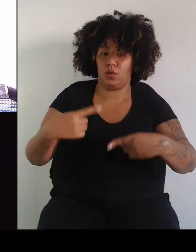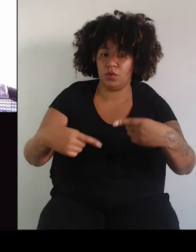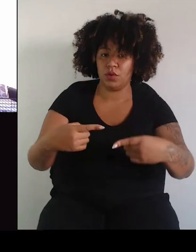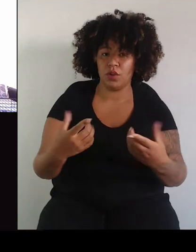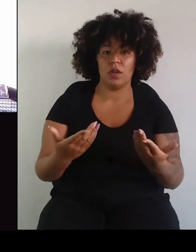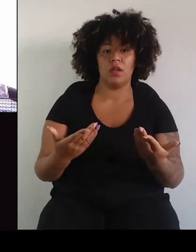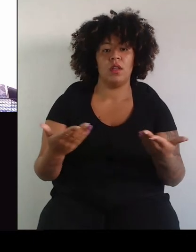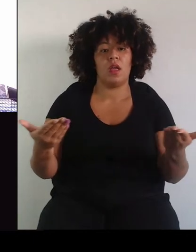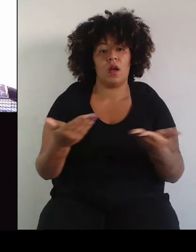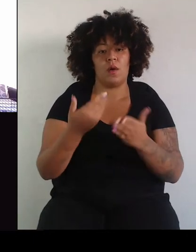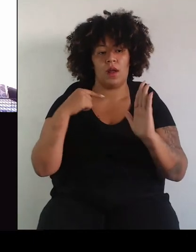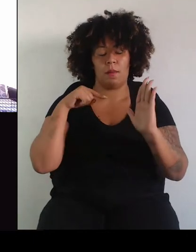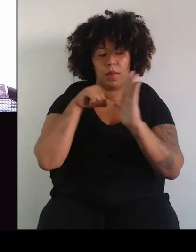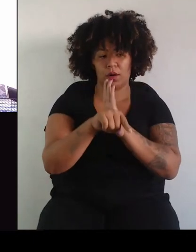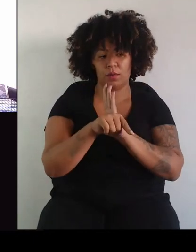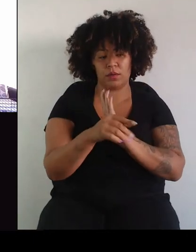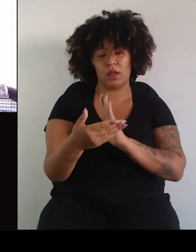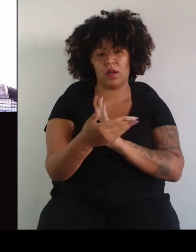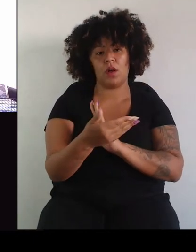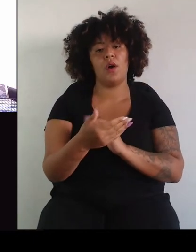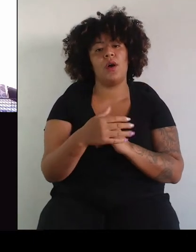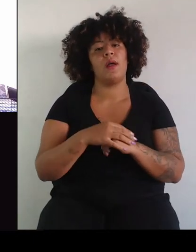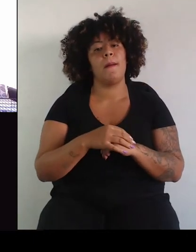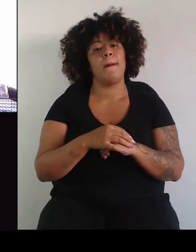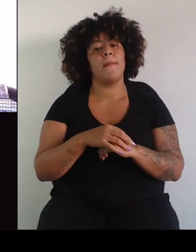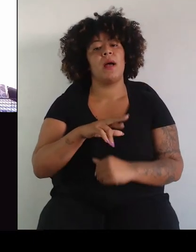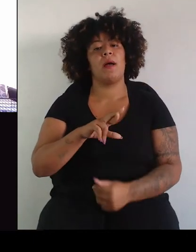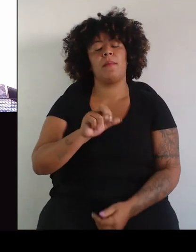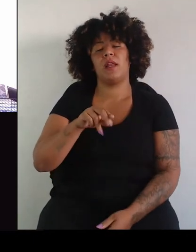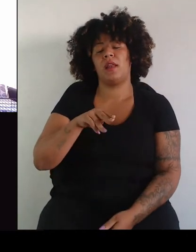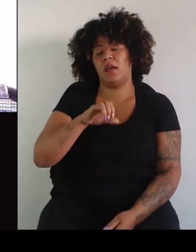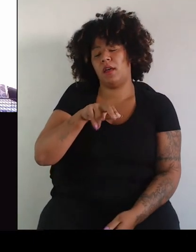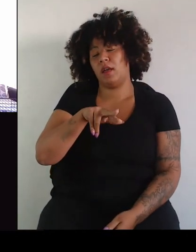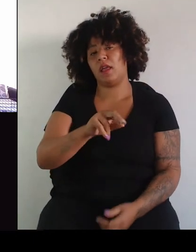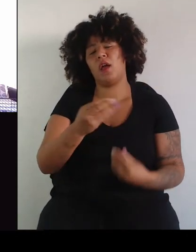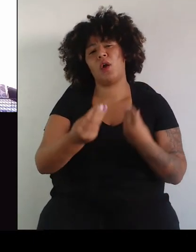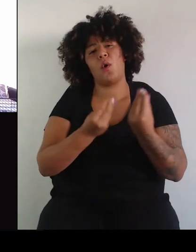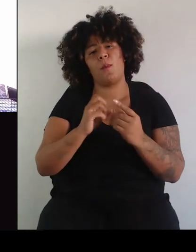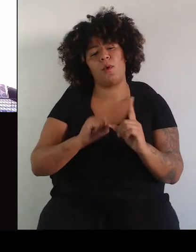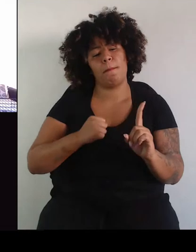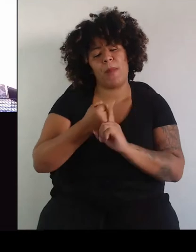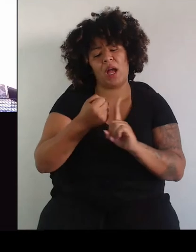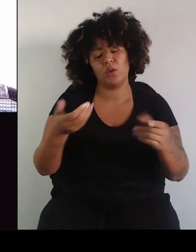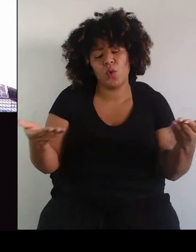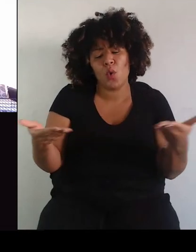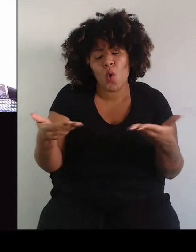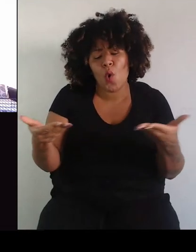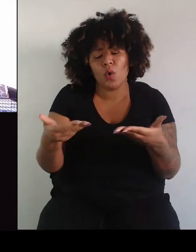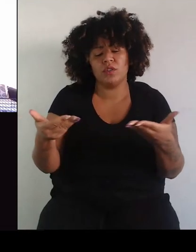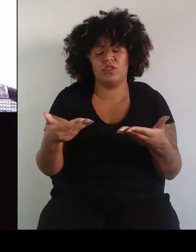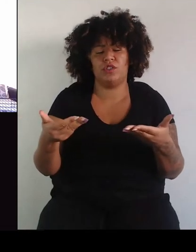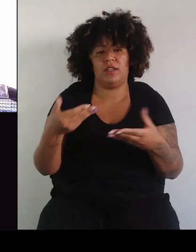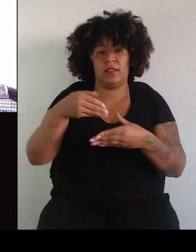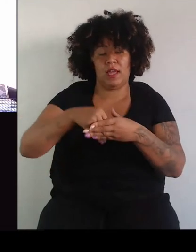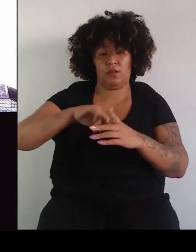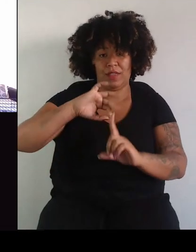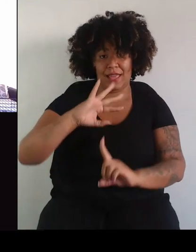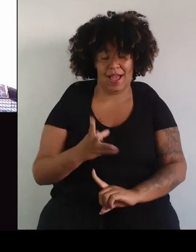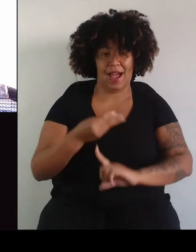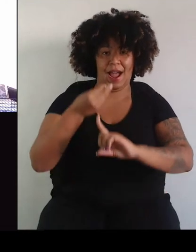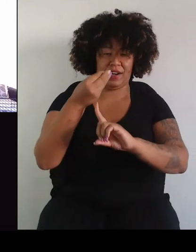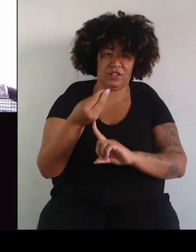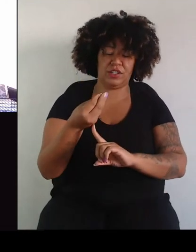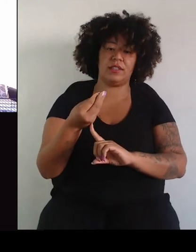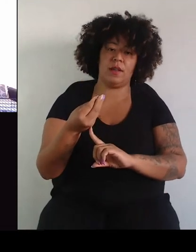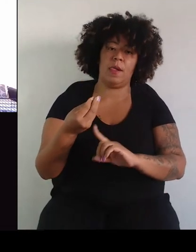abro a pergunta também para rir na área como vocês veem um impacto hoje da obra de bacon na arte contemporânea né atravessando o